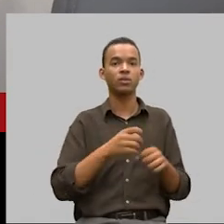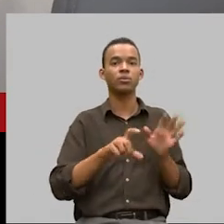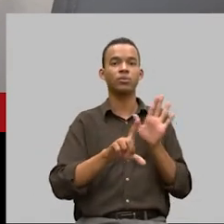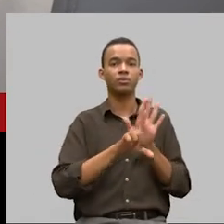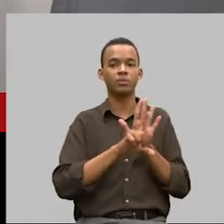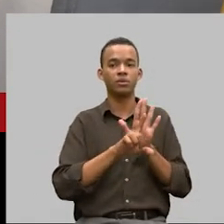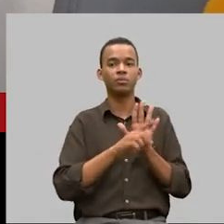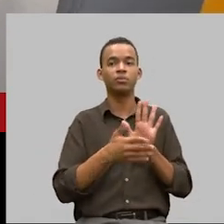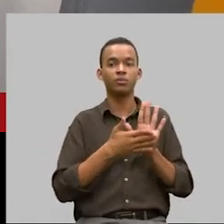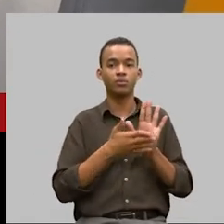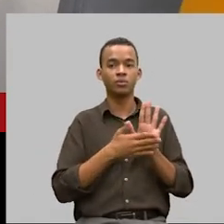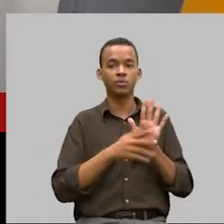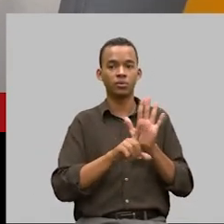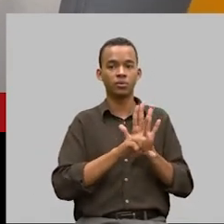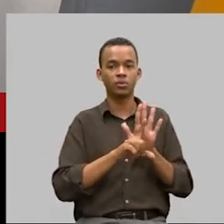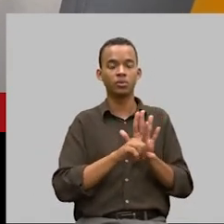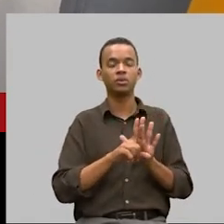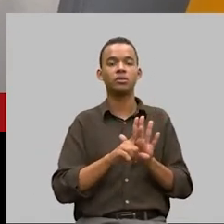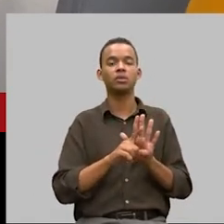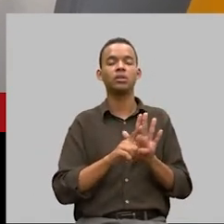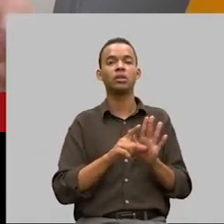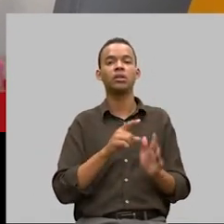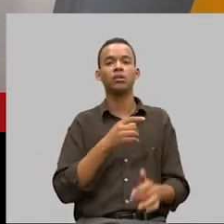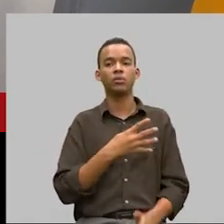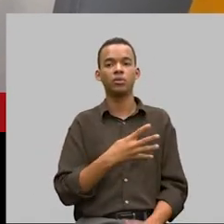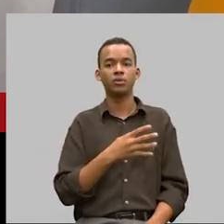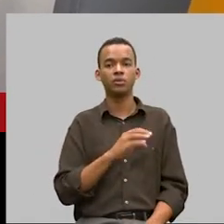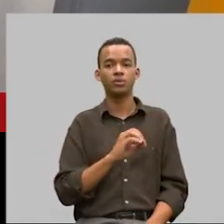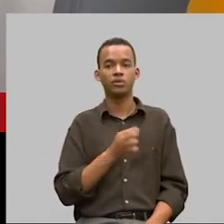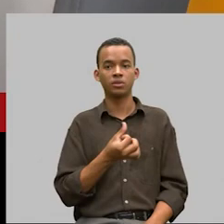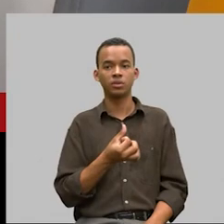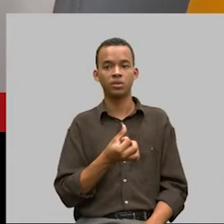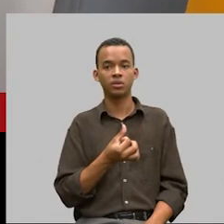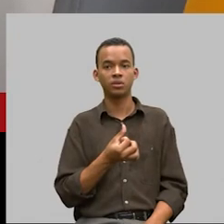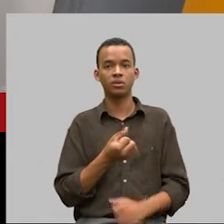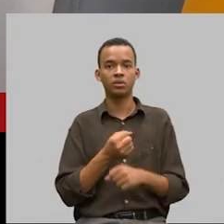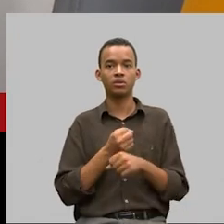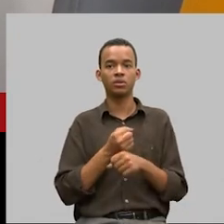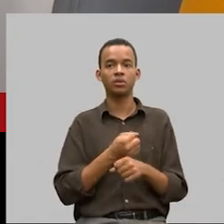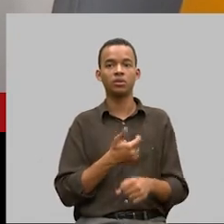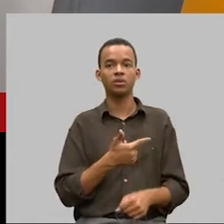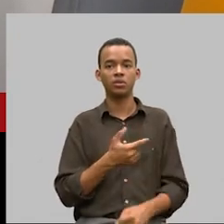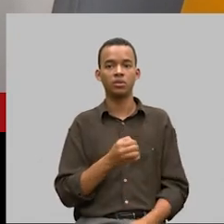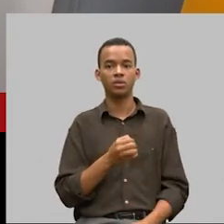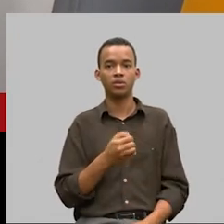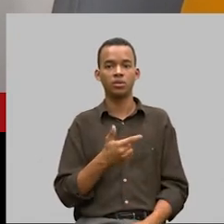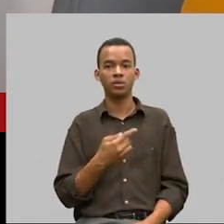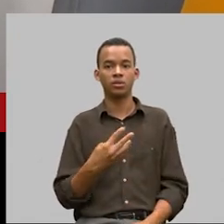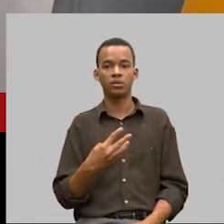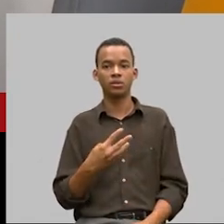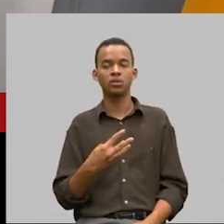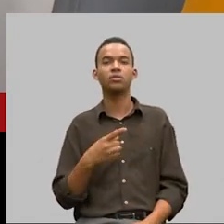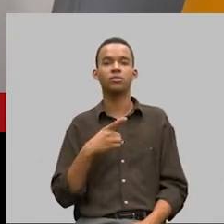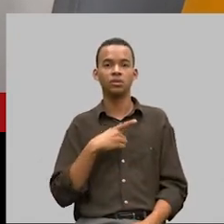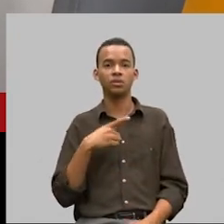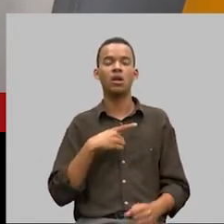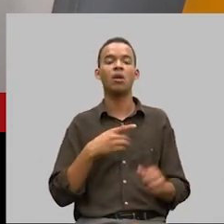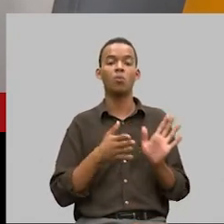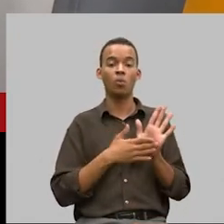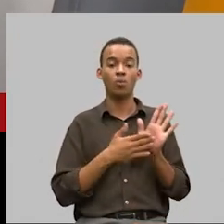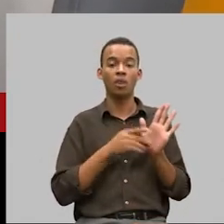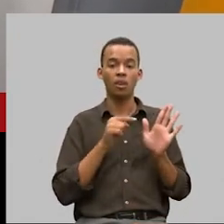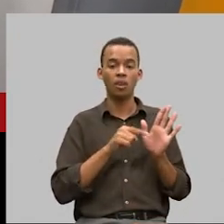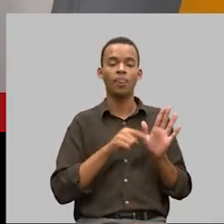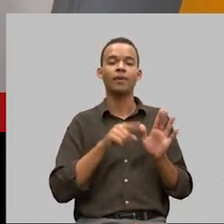406 de 2000 e 23 que está na pauta para votação da comissão de constituição e justiça como diz o